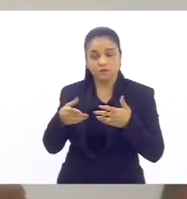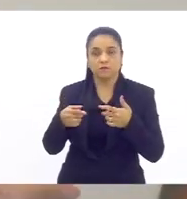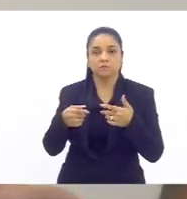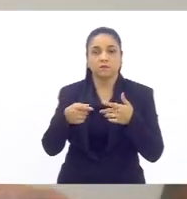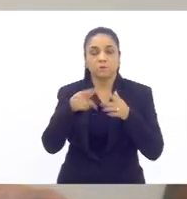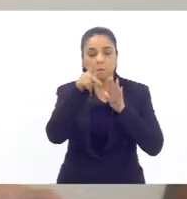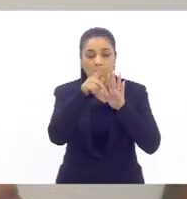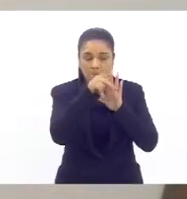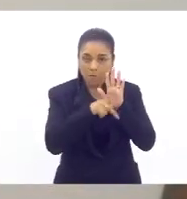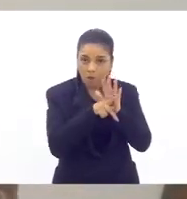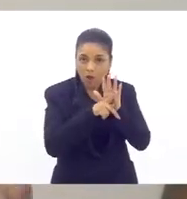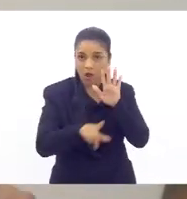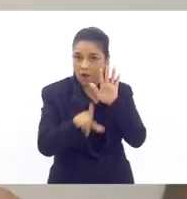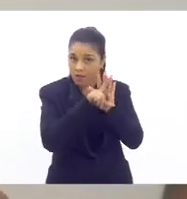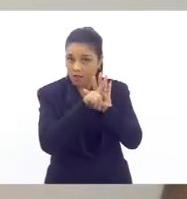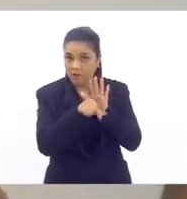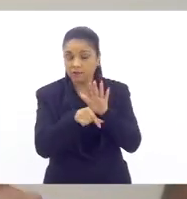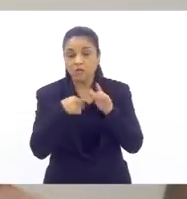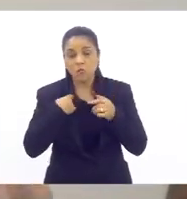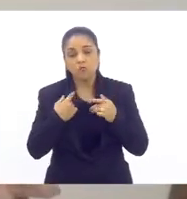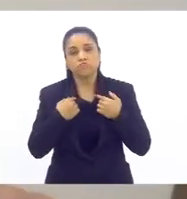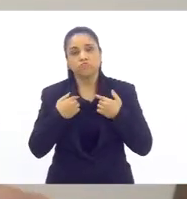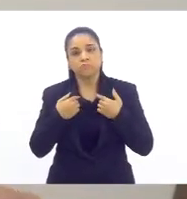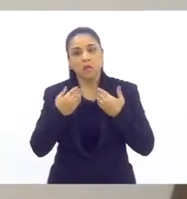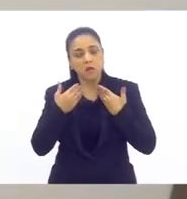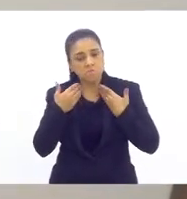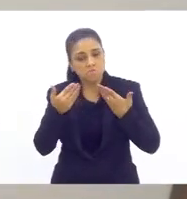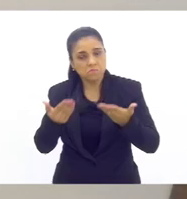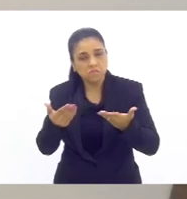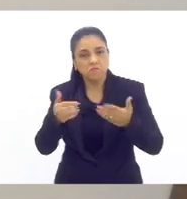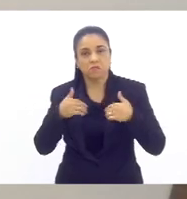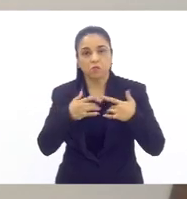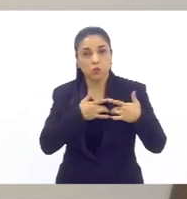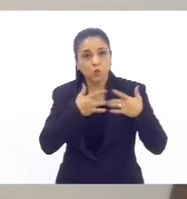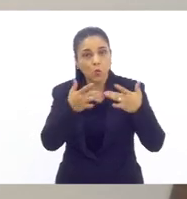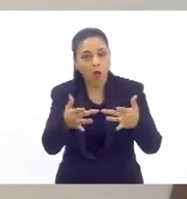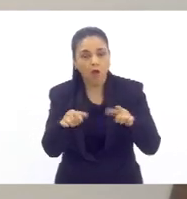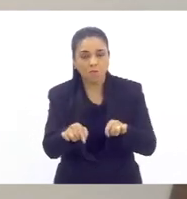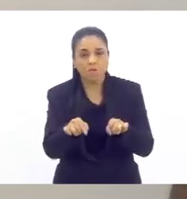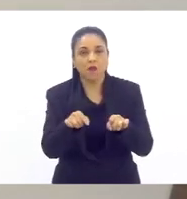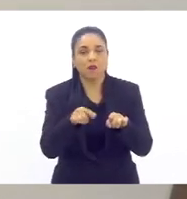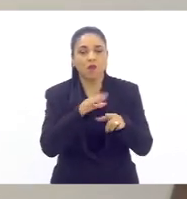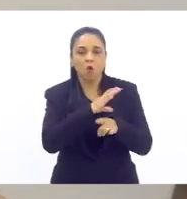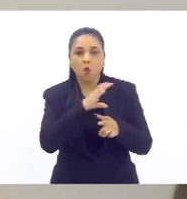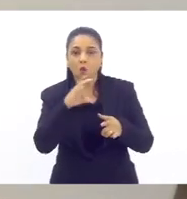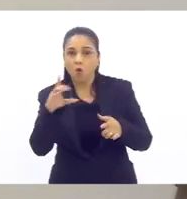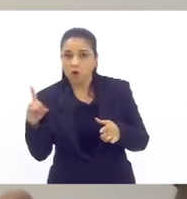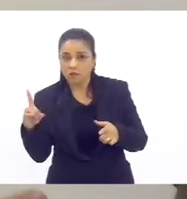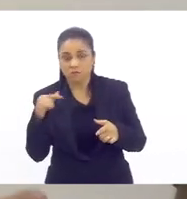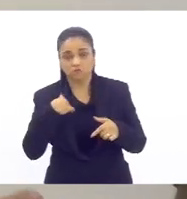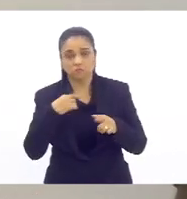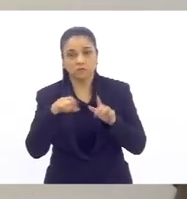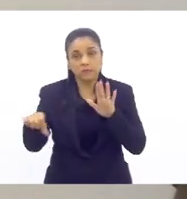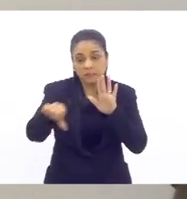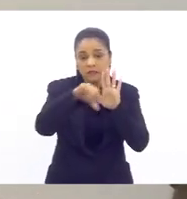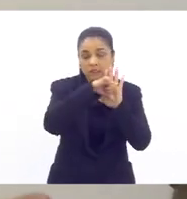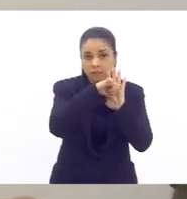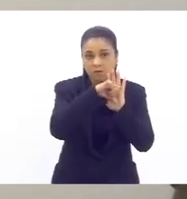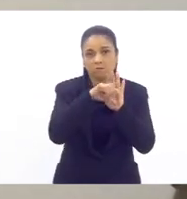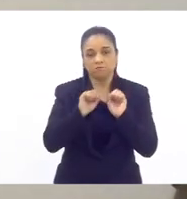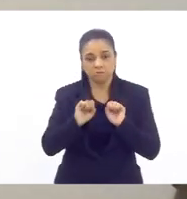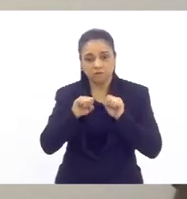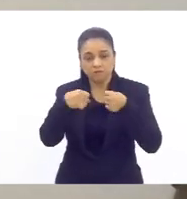quero colocar a defensoria à disposição eu sou atualmente eu sou a atual coordena de defesa criminal da defensoria pública